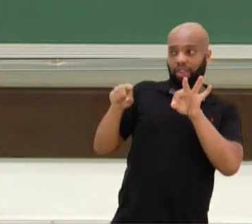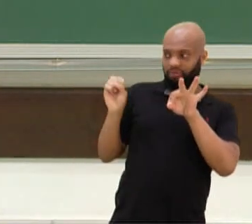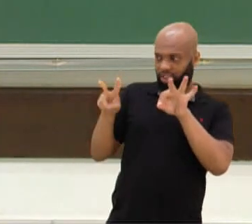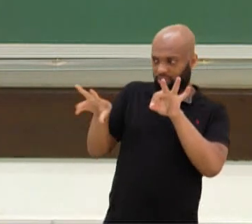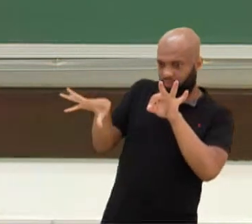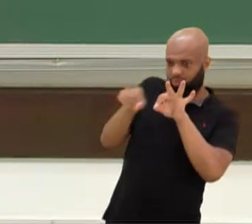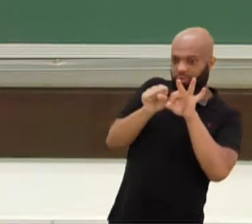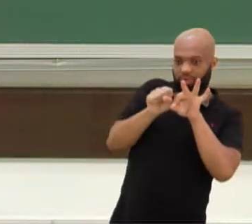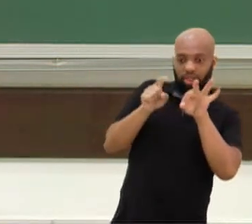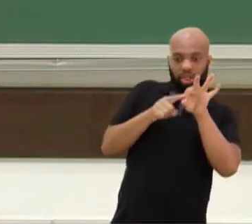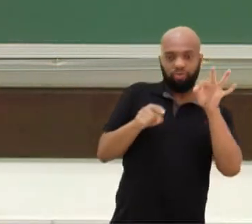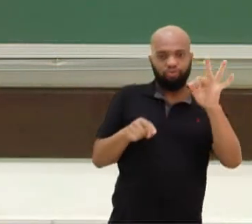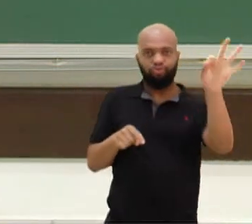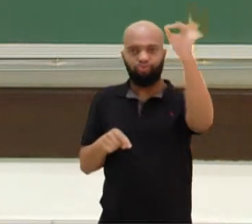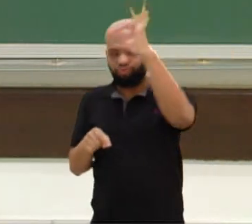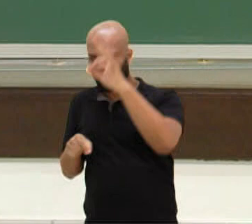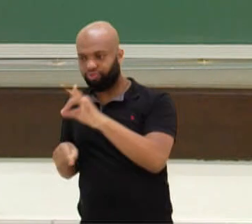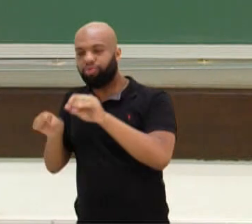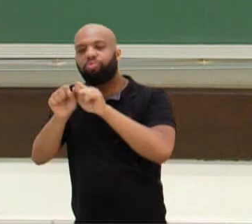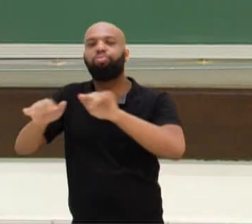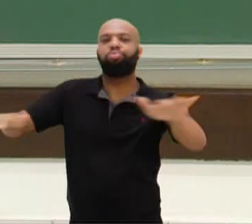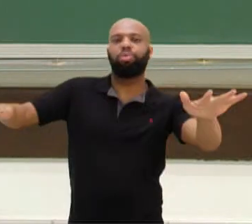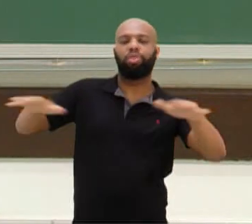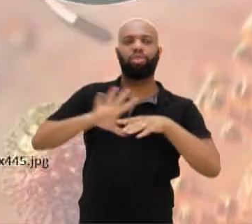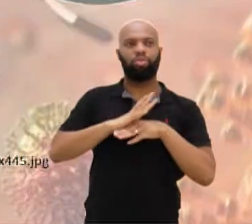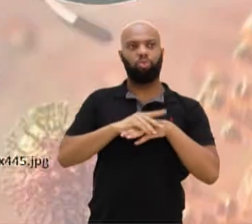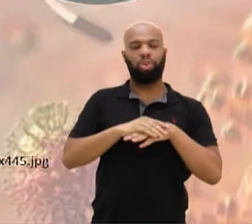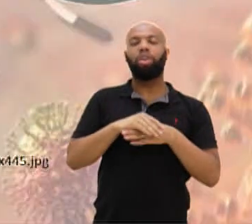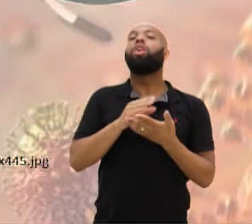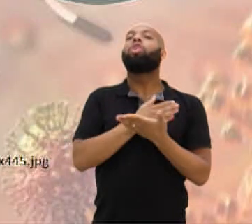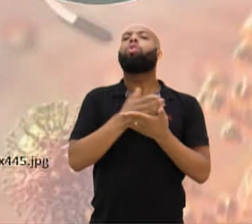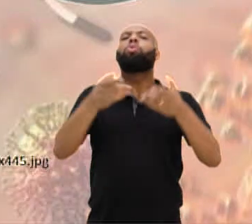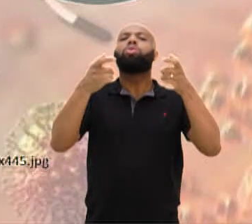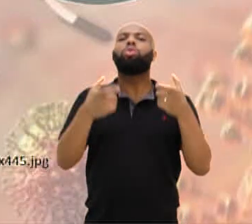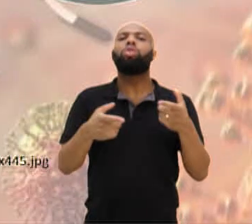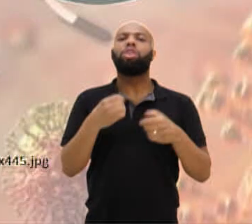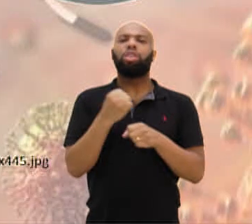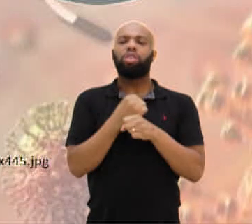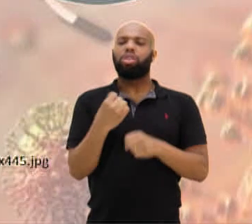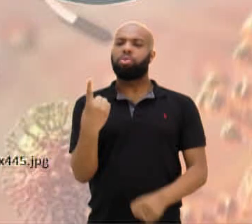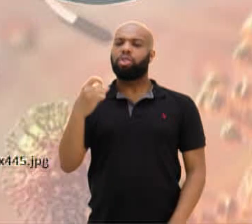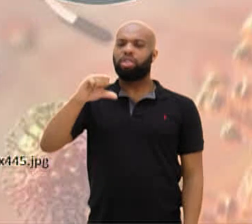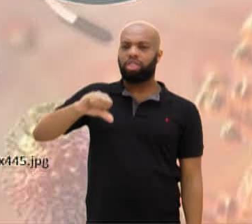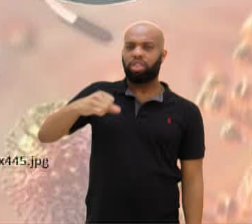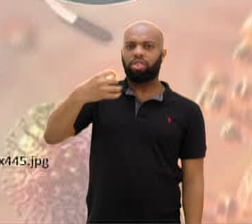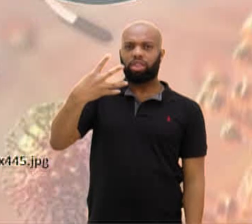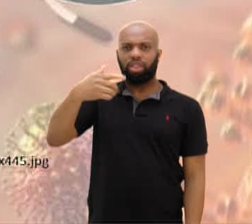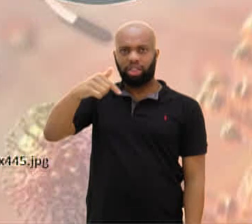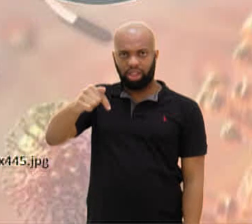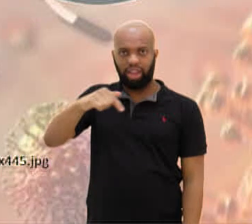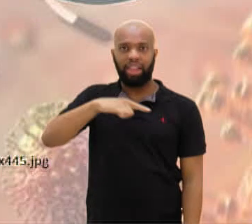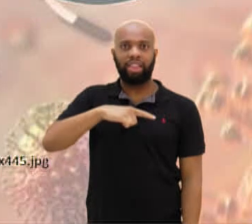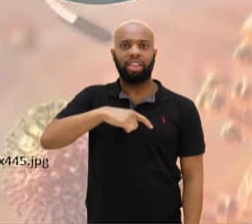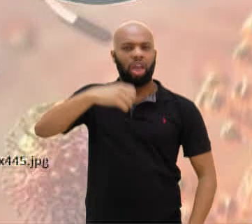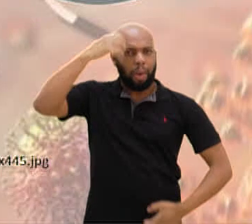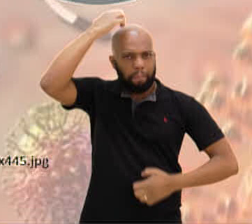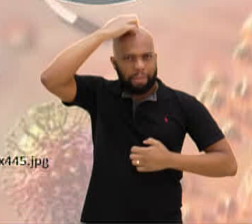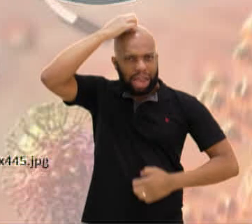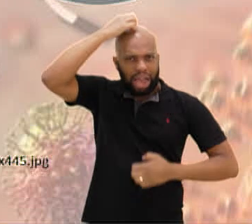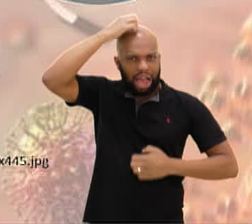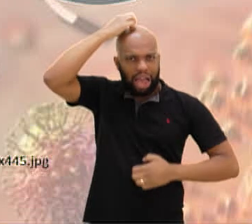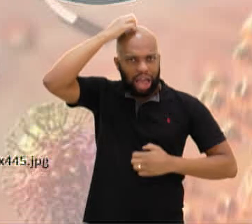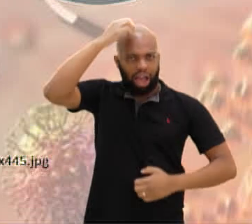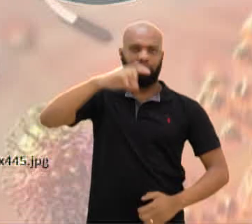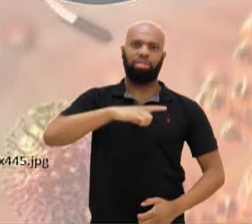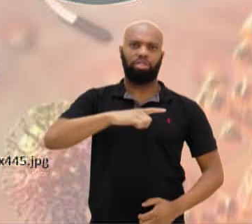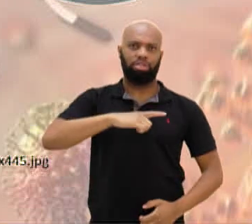Origem do vírus. Como eu já falei, também na África. Ele foi descoberto lá em 1947 no macaco Rhesus, que é o mesmo macaco